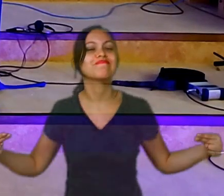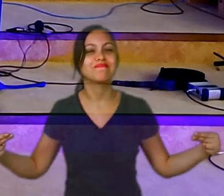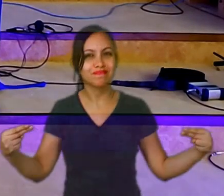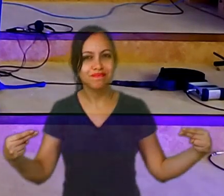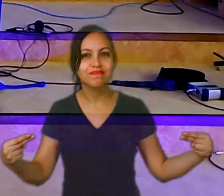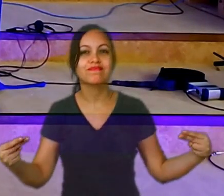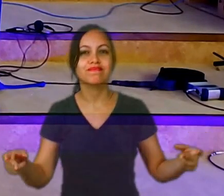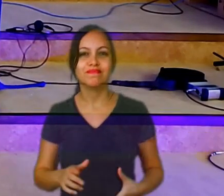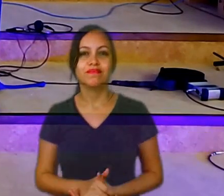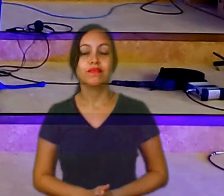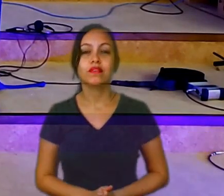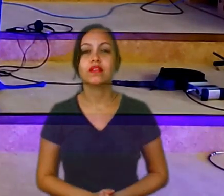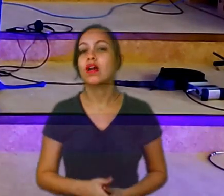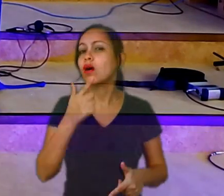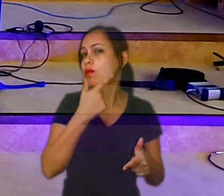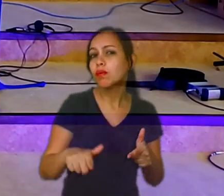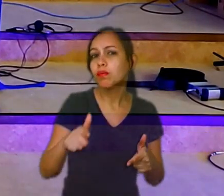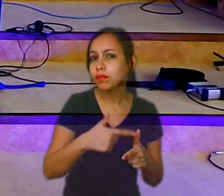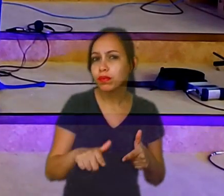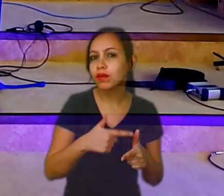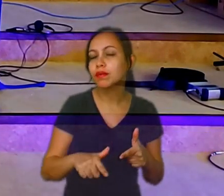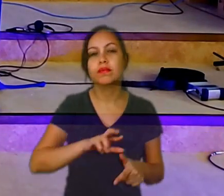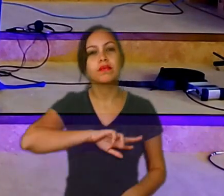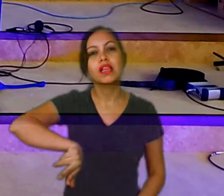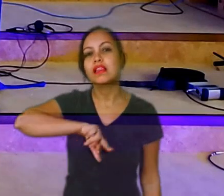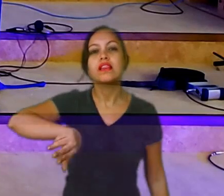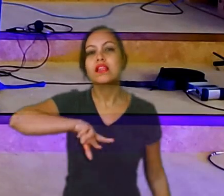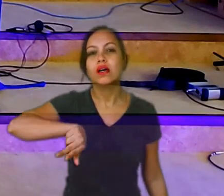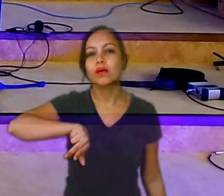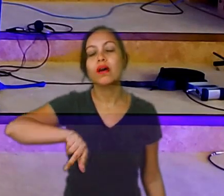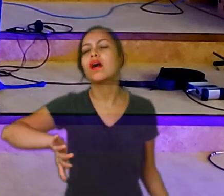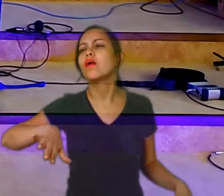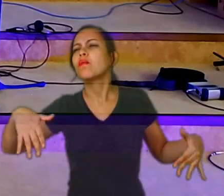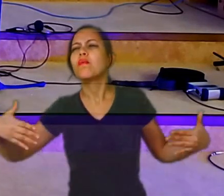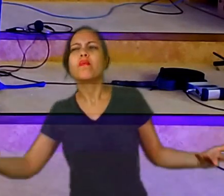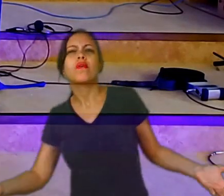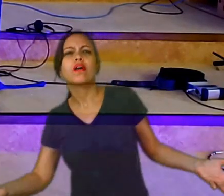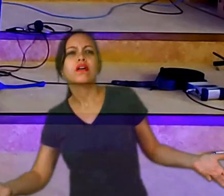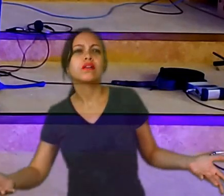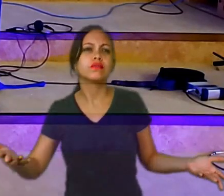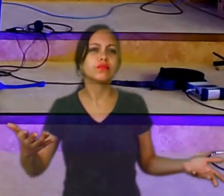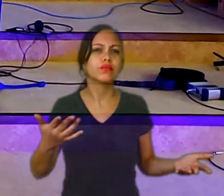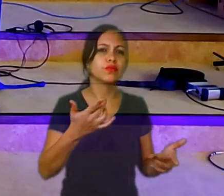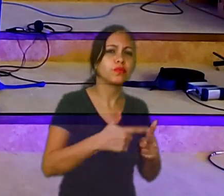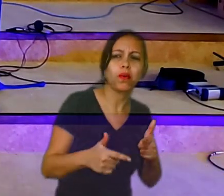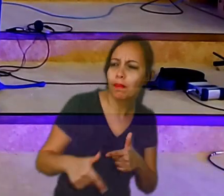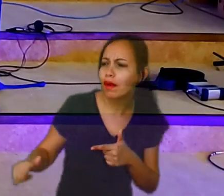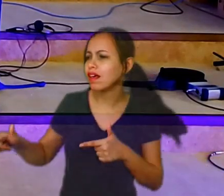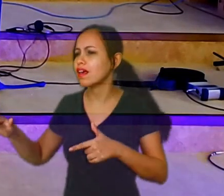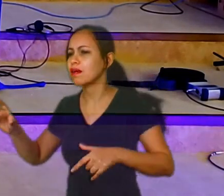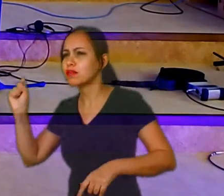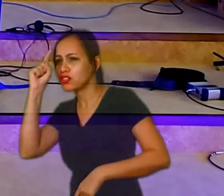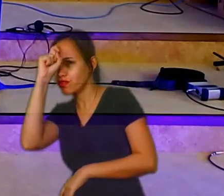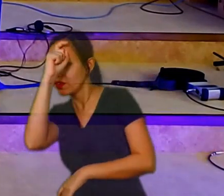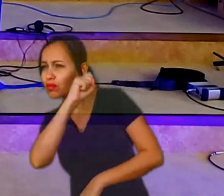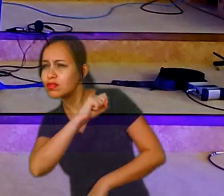Queridos, o problema, queridos, não é quando as aflições, as tribulações, as dificuldades